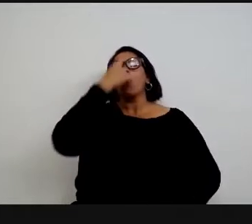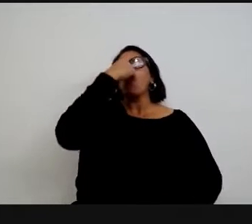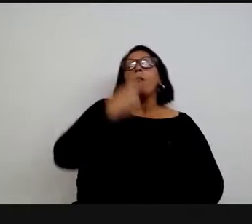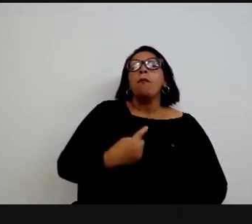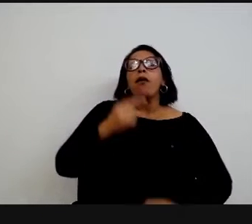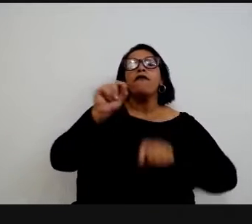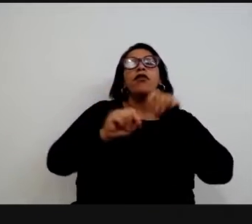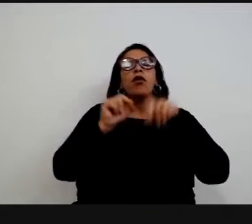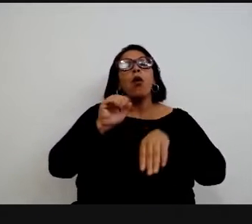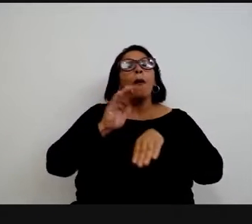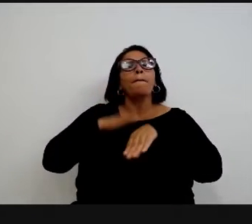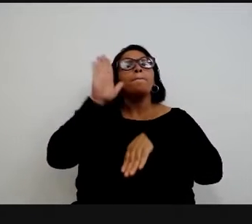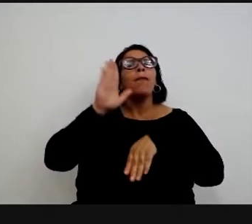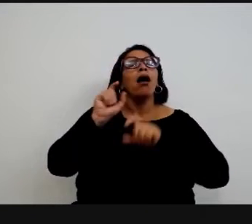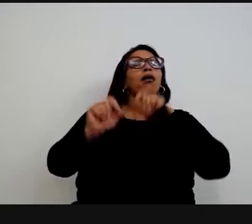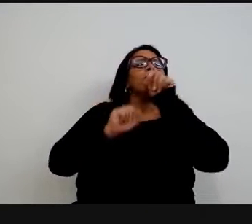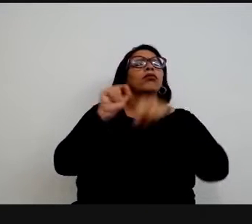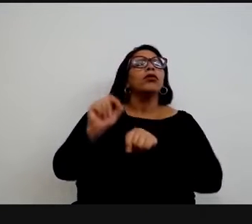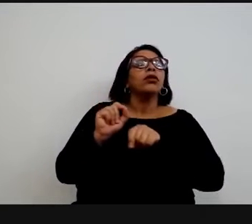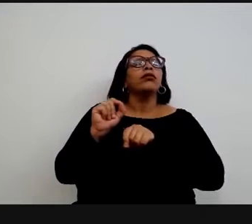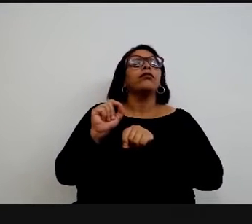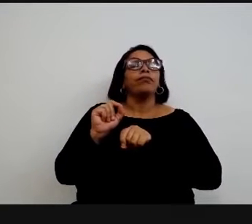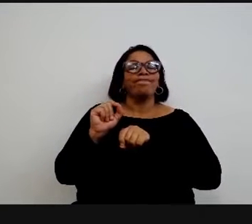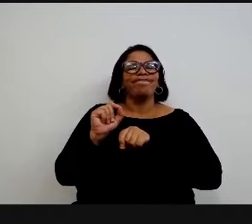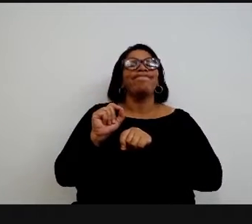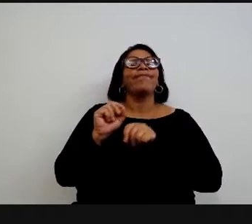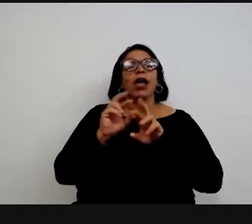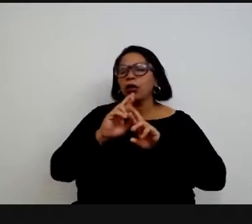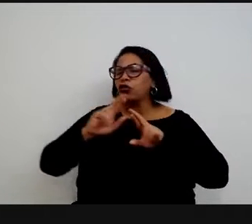perfil mais, como é que eu posso dizer,